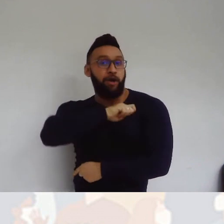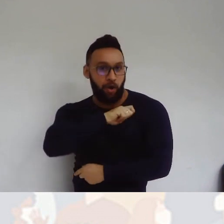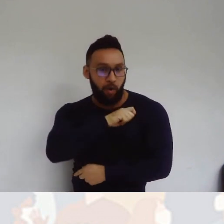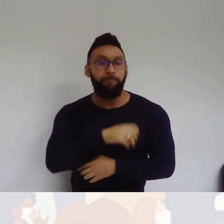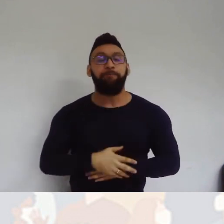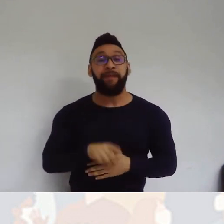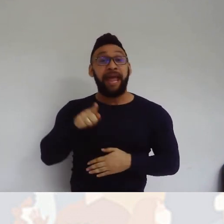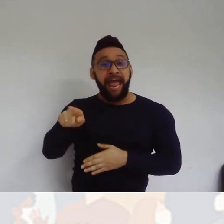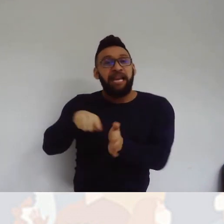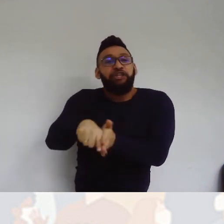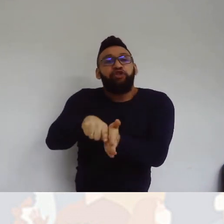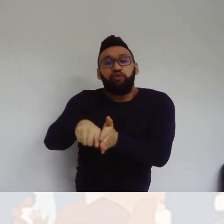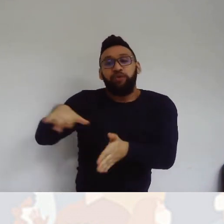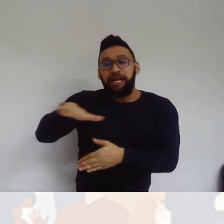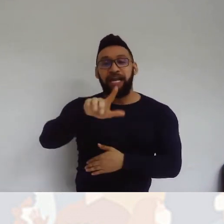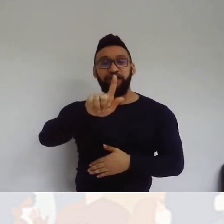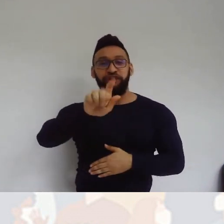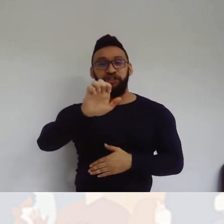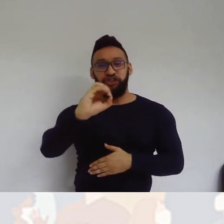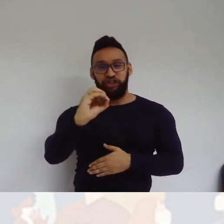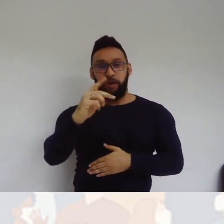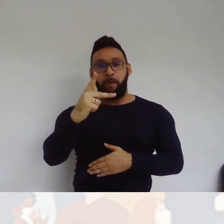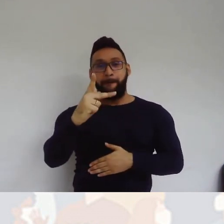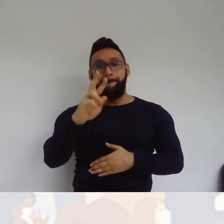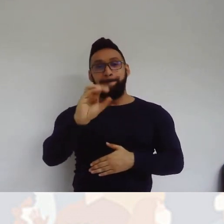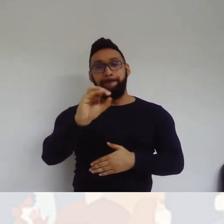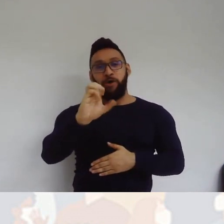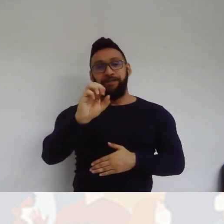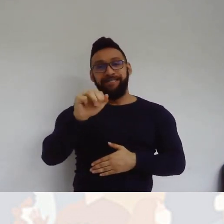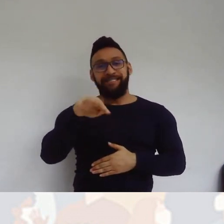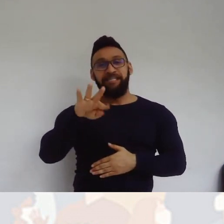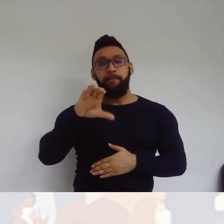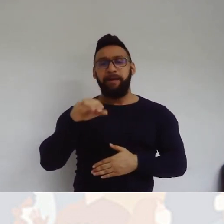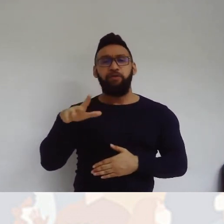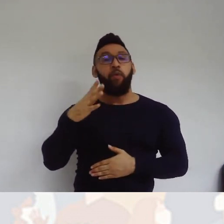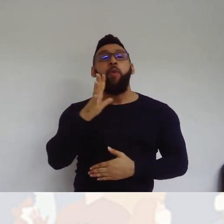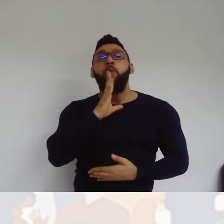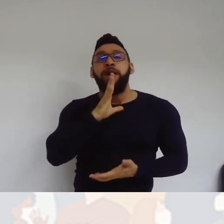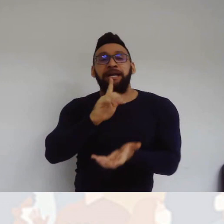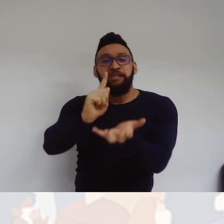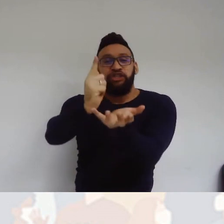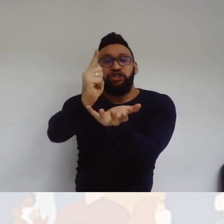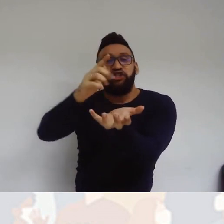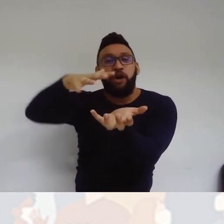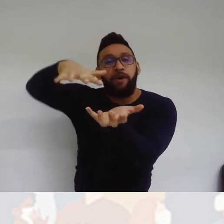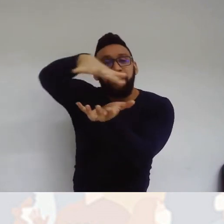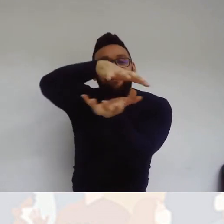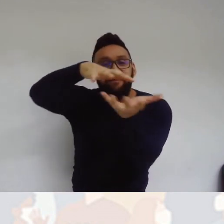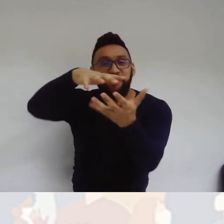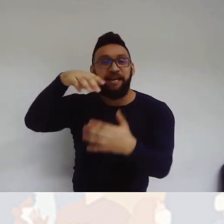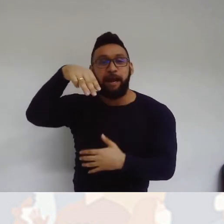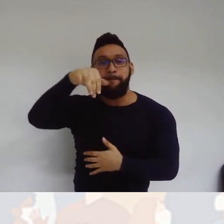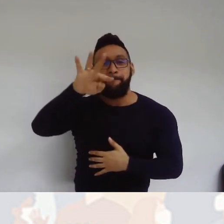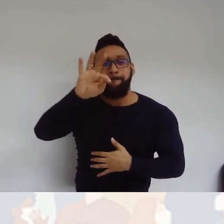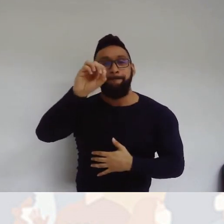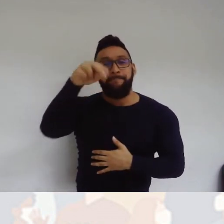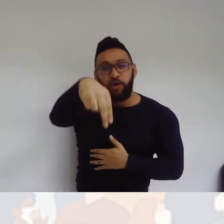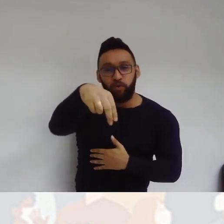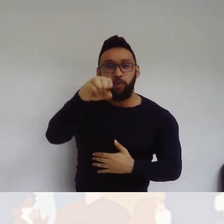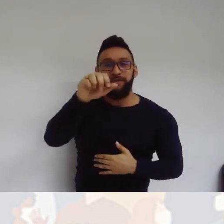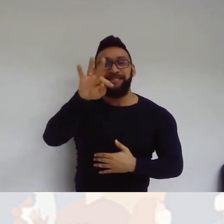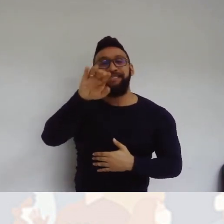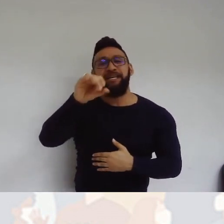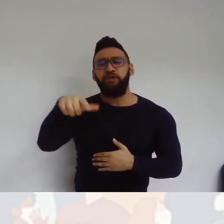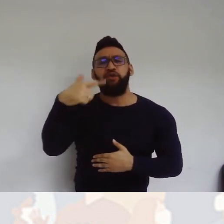de geoprocessamento, e já vem trabalhando a questão da geografia, lá com Milton Santos, com Lefebvre,